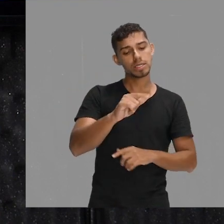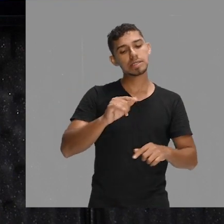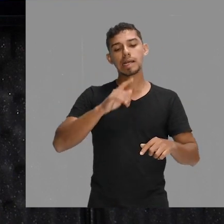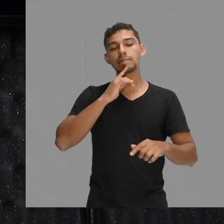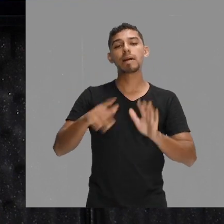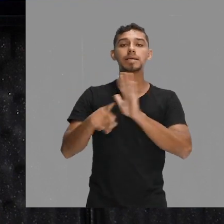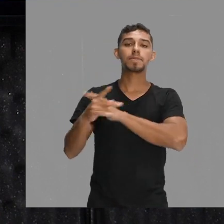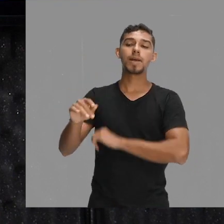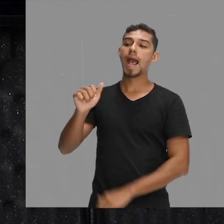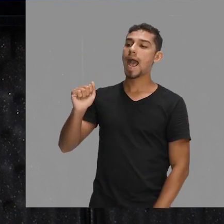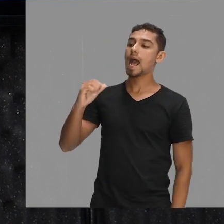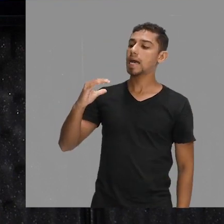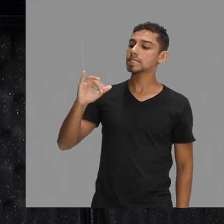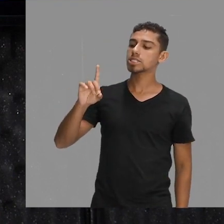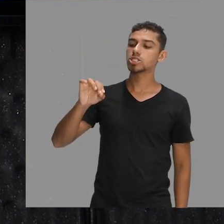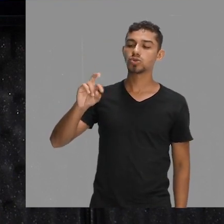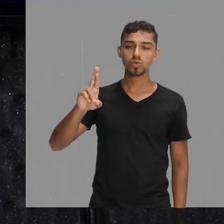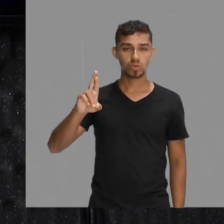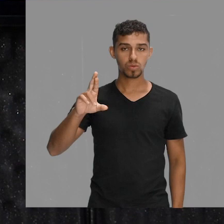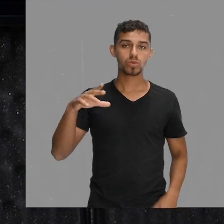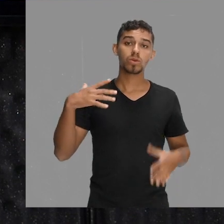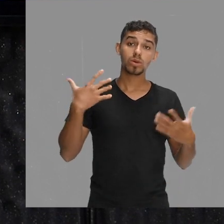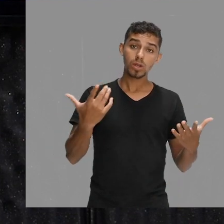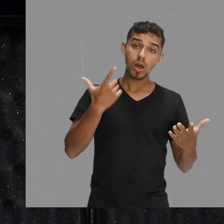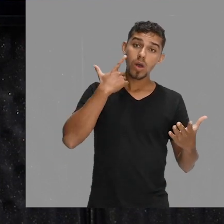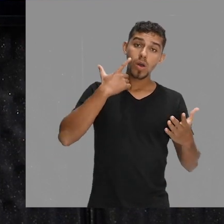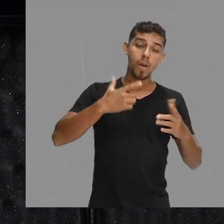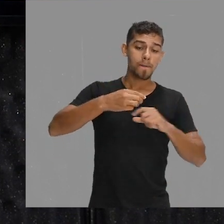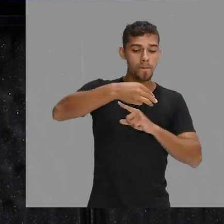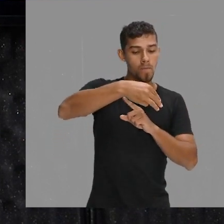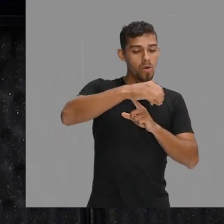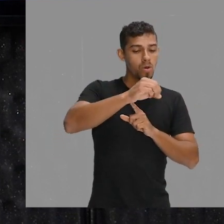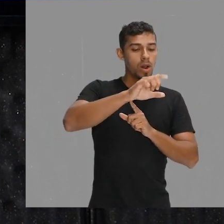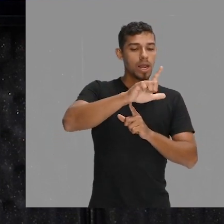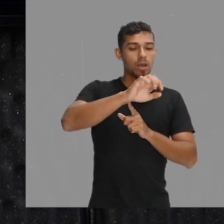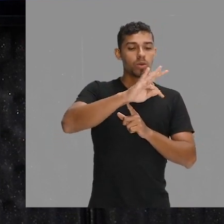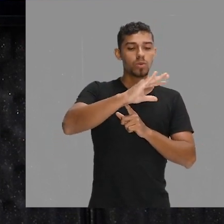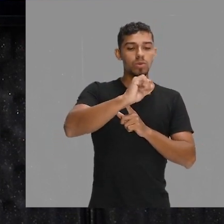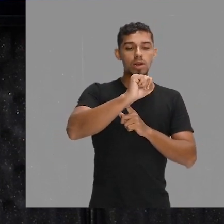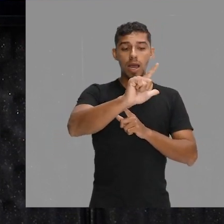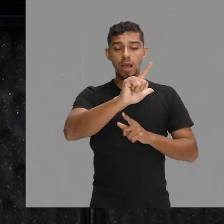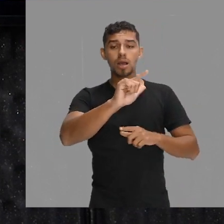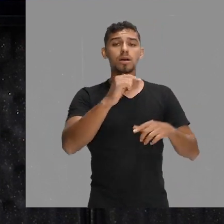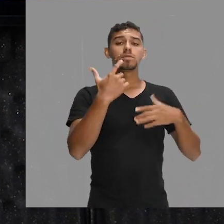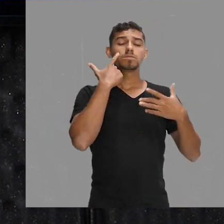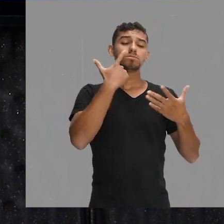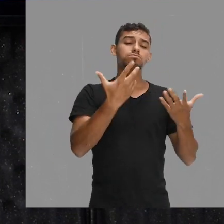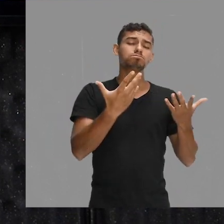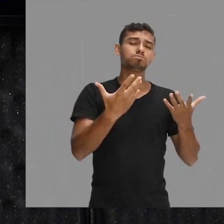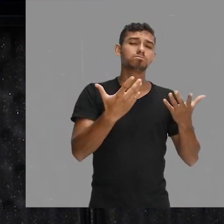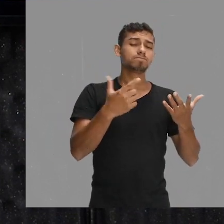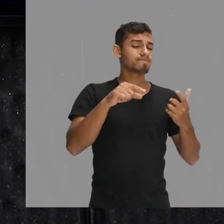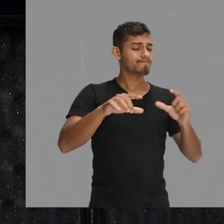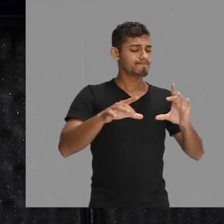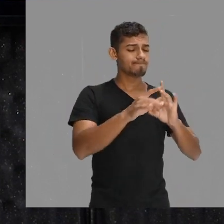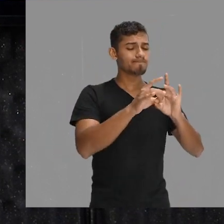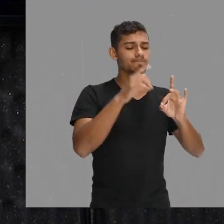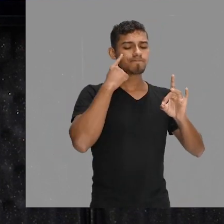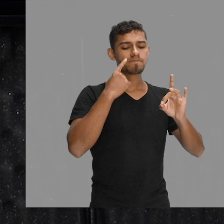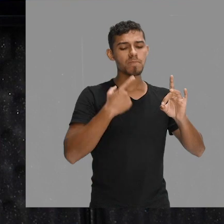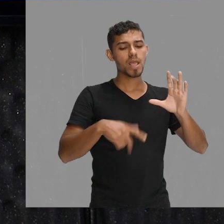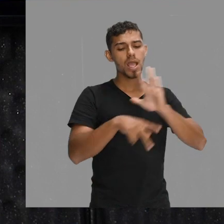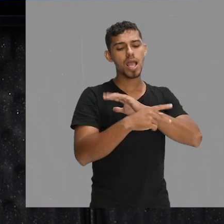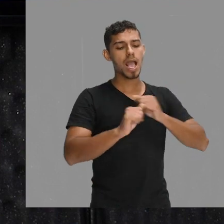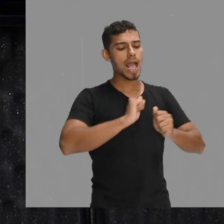ácidos. Molecular porque, basicamente, as ligações entre os átomos dessas moléculas